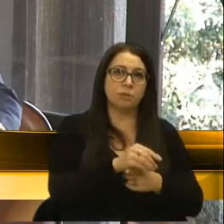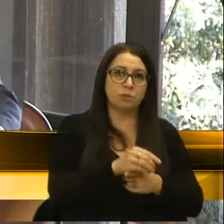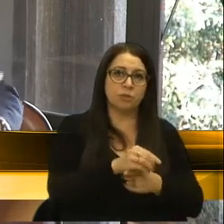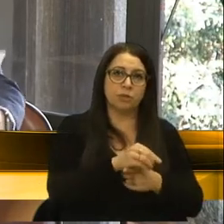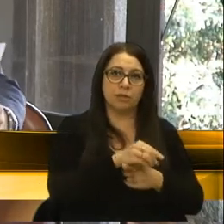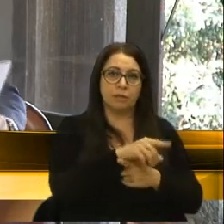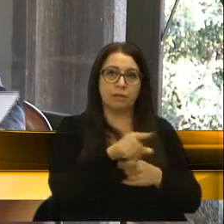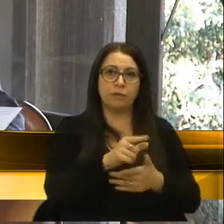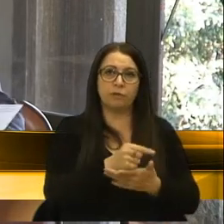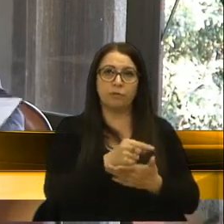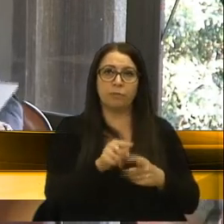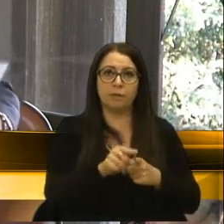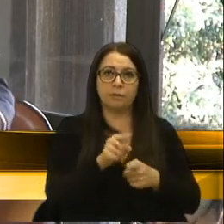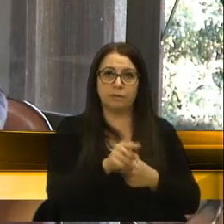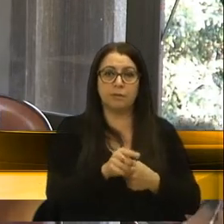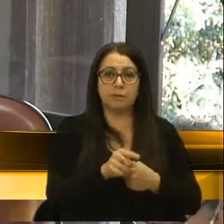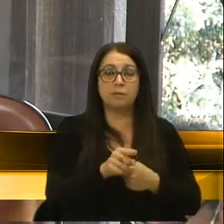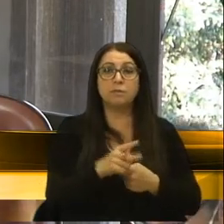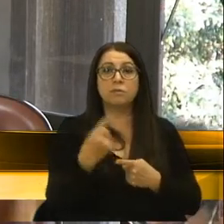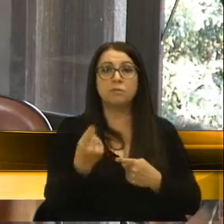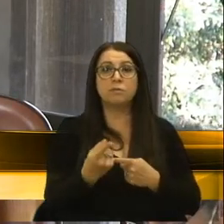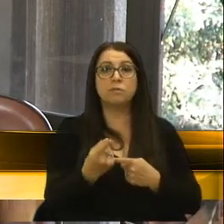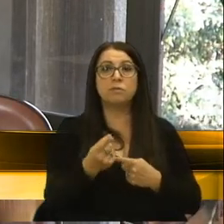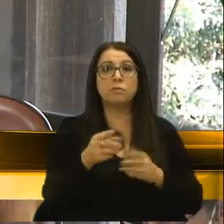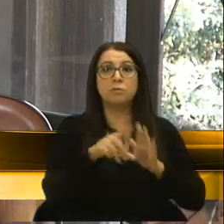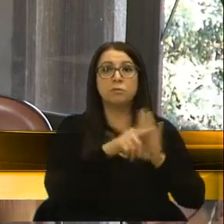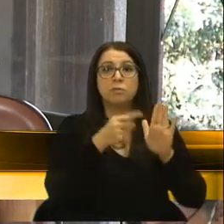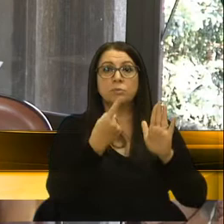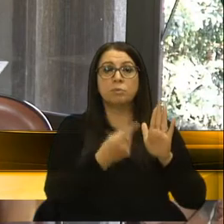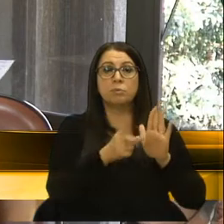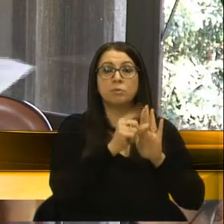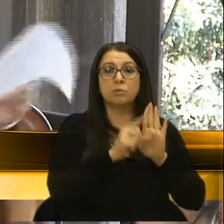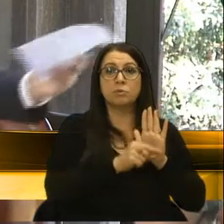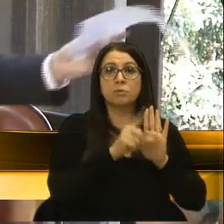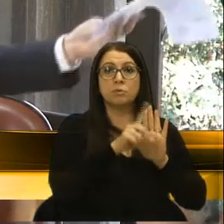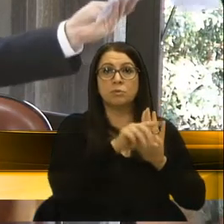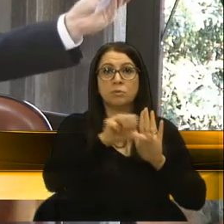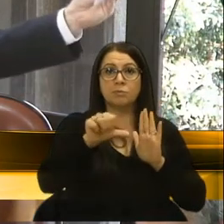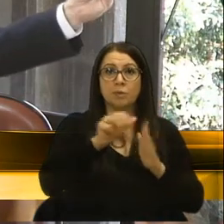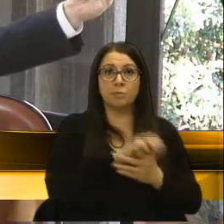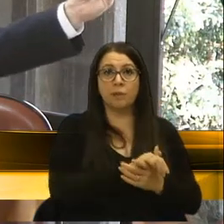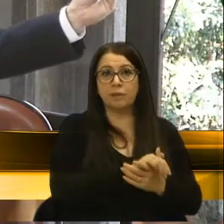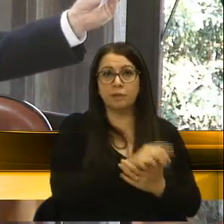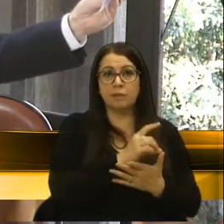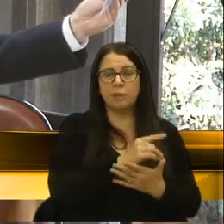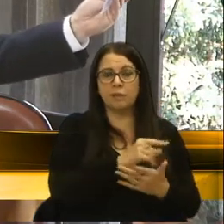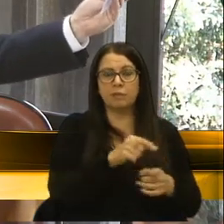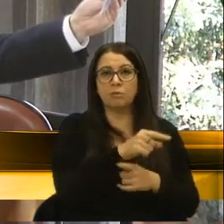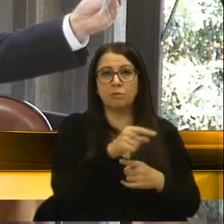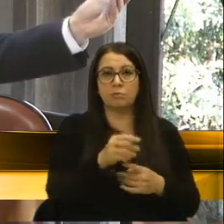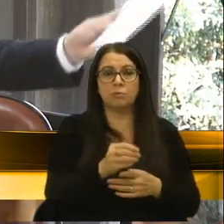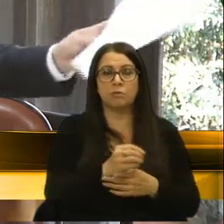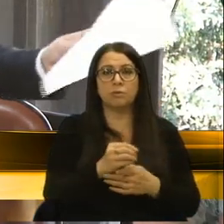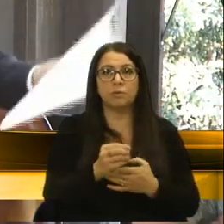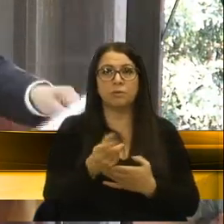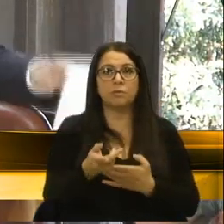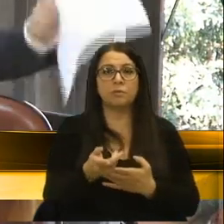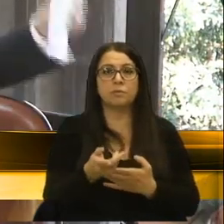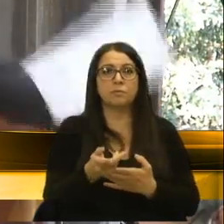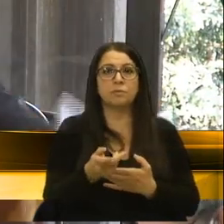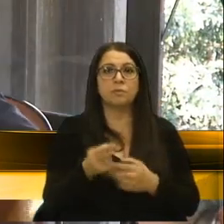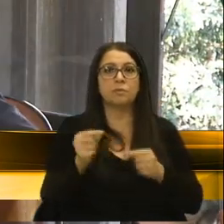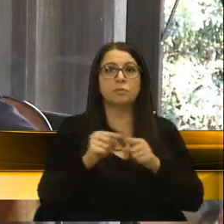sem fins lucrativos, nos termos do parágrafo 1º do artigo 199. Mais claro que isso não precisa. Então, está de acordo